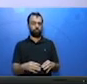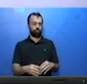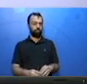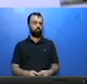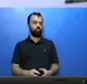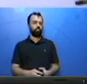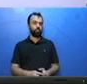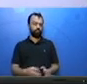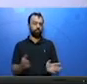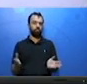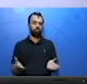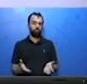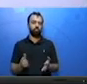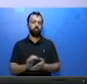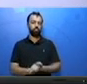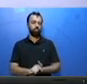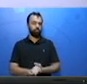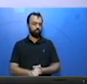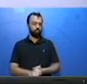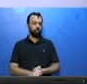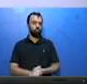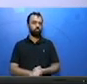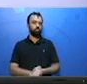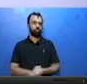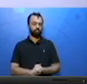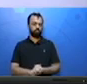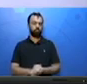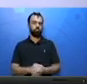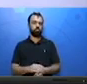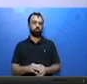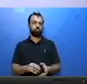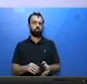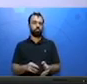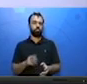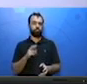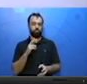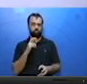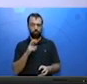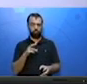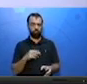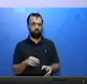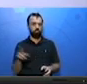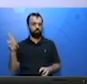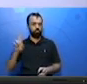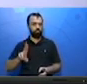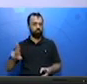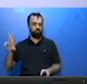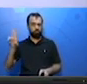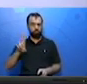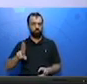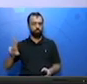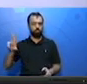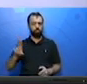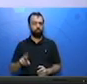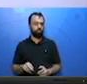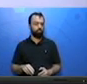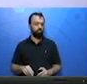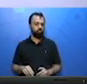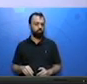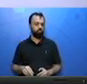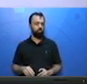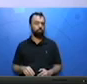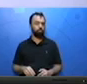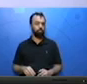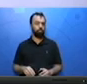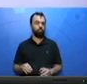Então, agora para resolver o problema proposto, é preciso determinar as medidas dos quatro lados do terreno. Qual é o comprimento